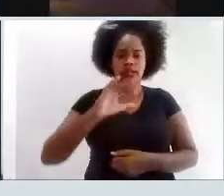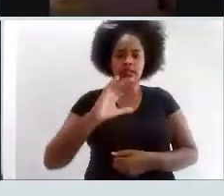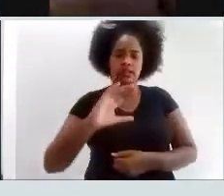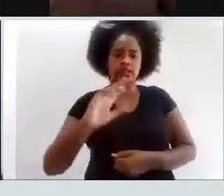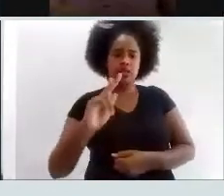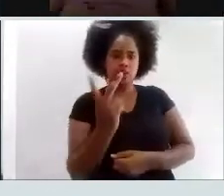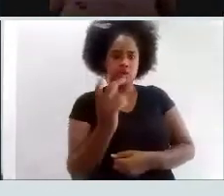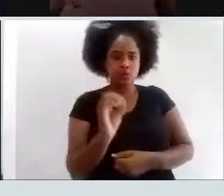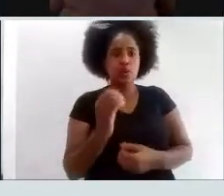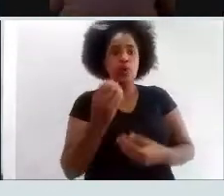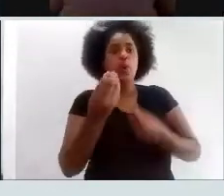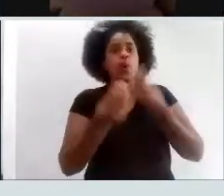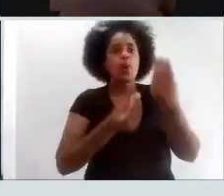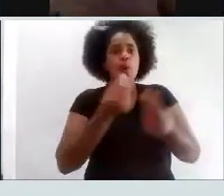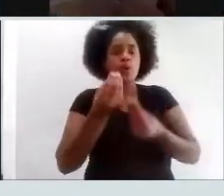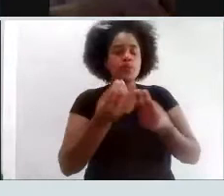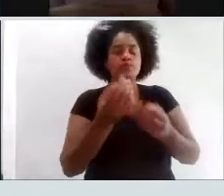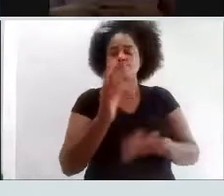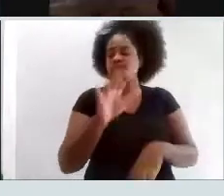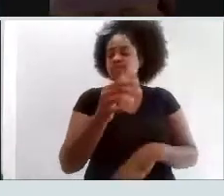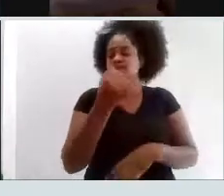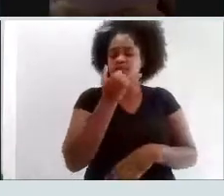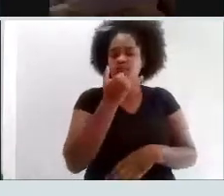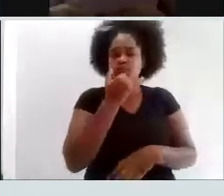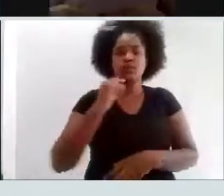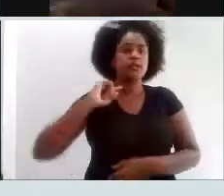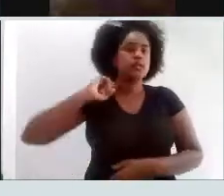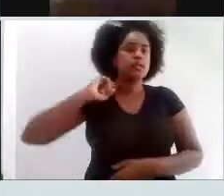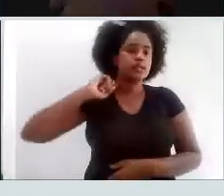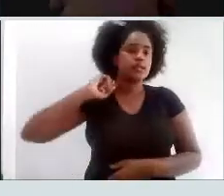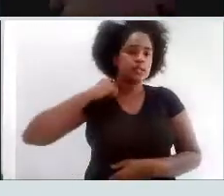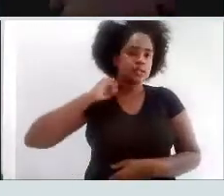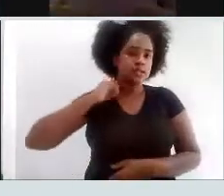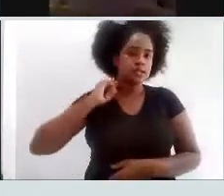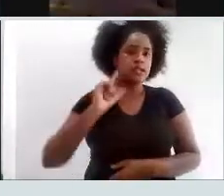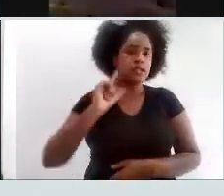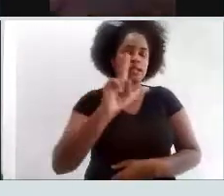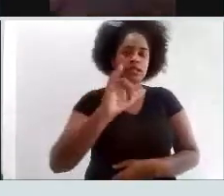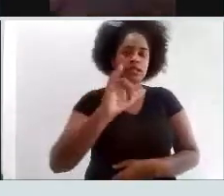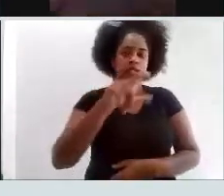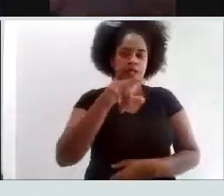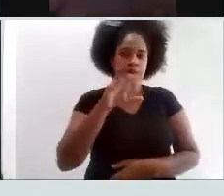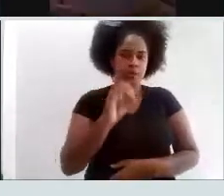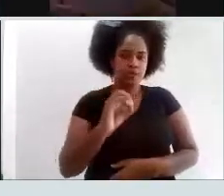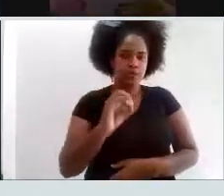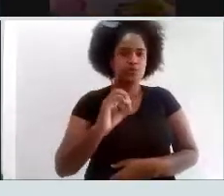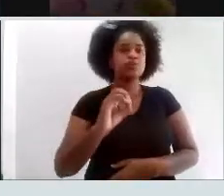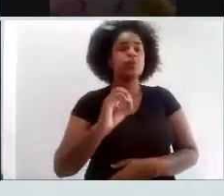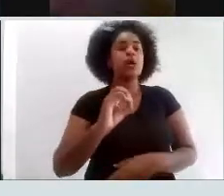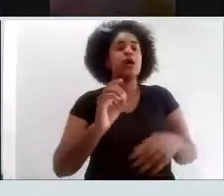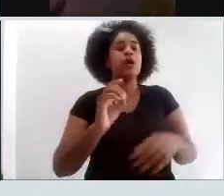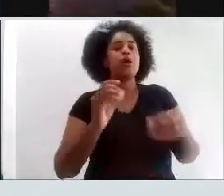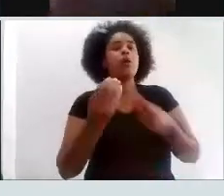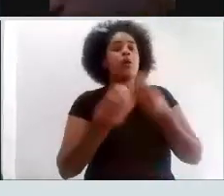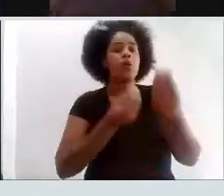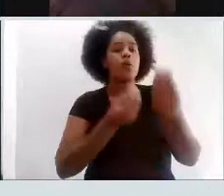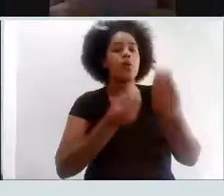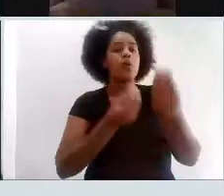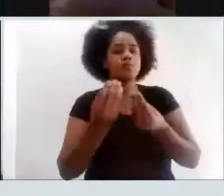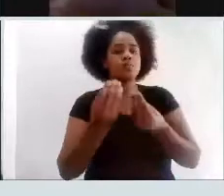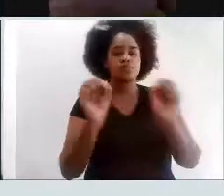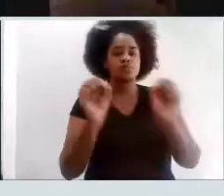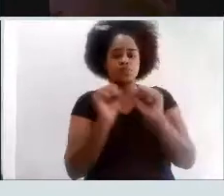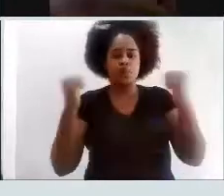a sociedade de consumo é isso. Não, vocês precisam falar qual é a relação da sociedade de consumo